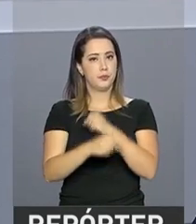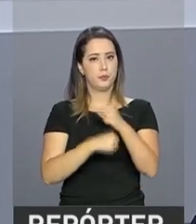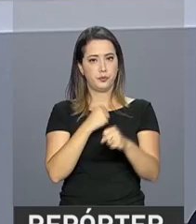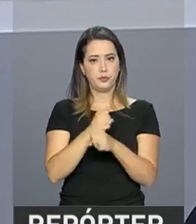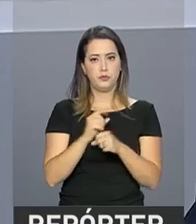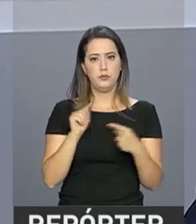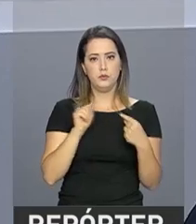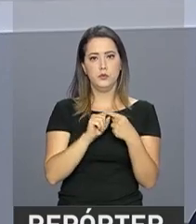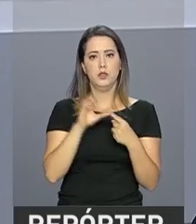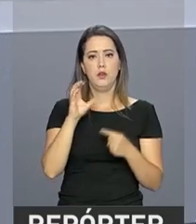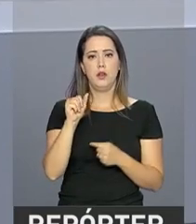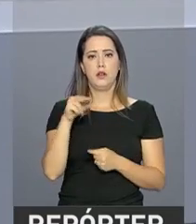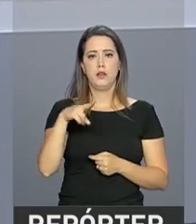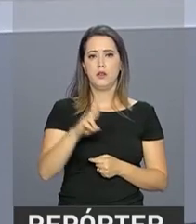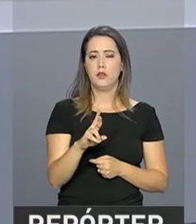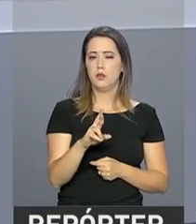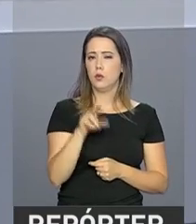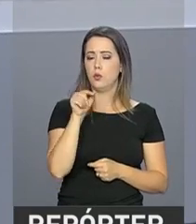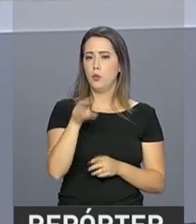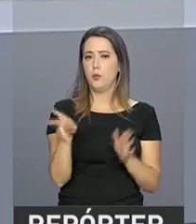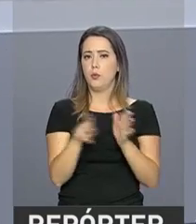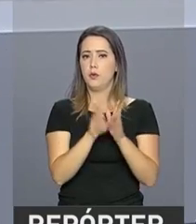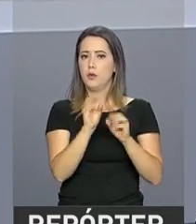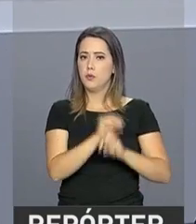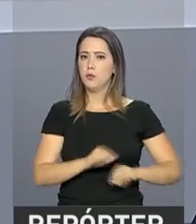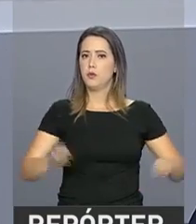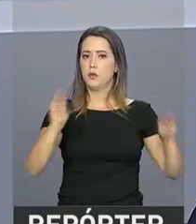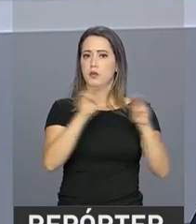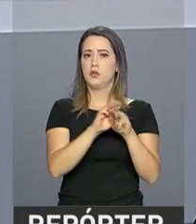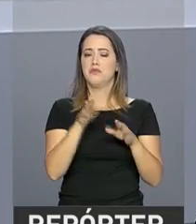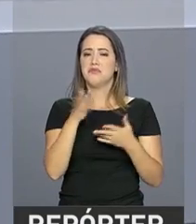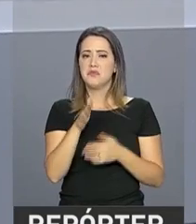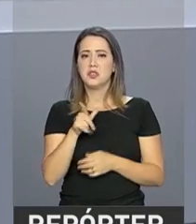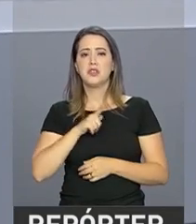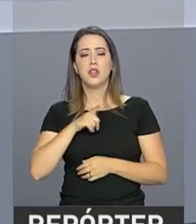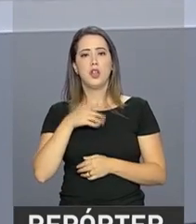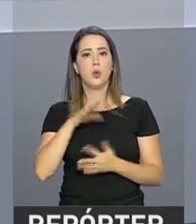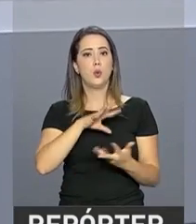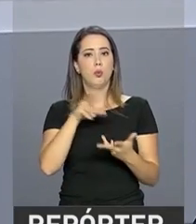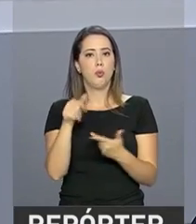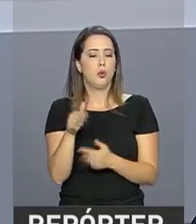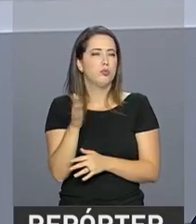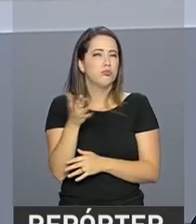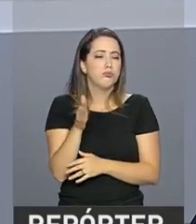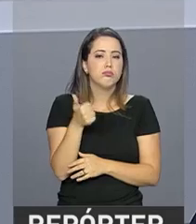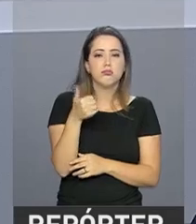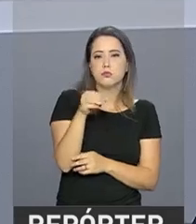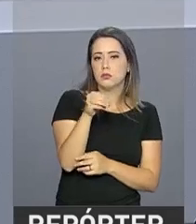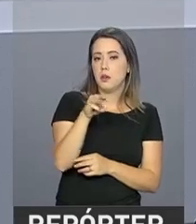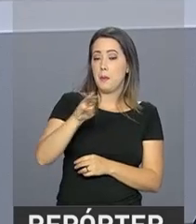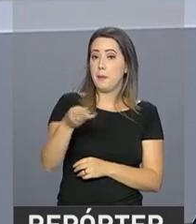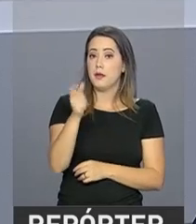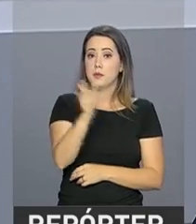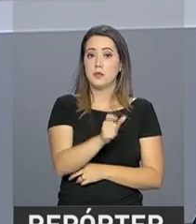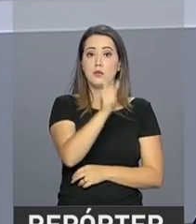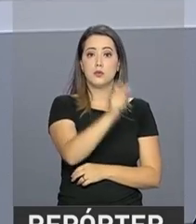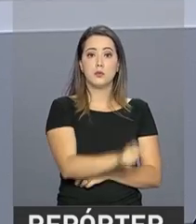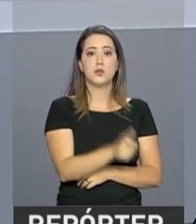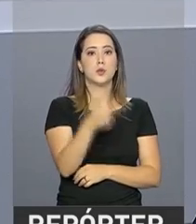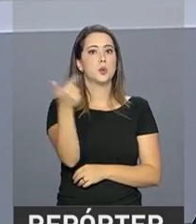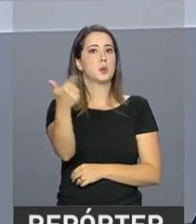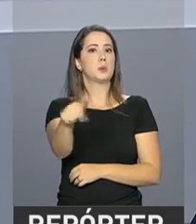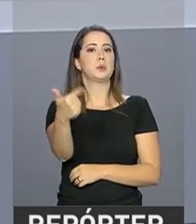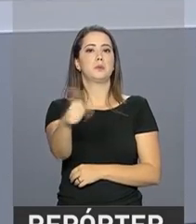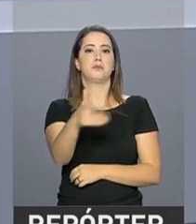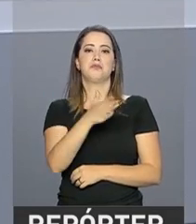acordo com o acnur agência da onu para refugiados estima se que existam aproximadamente 10 milhões de pessoas em